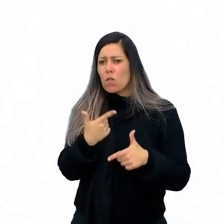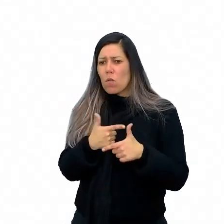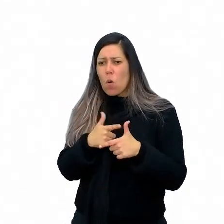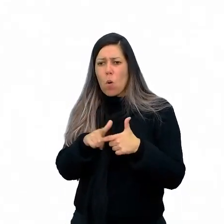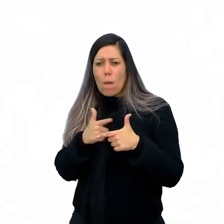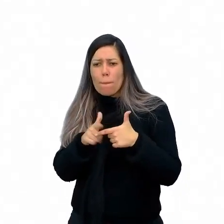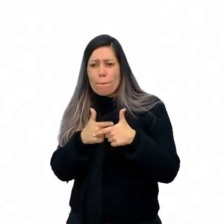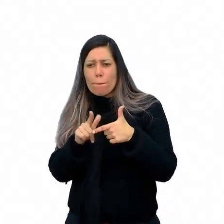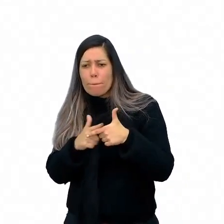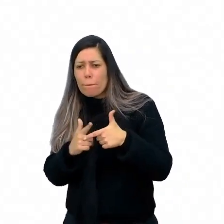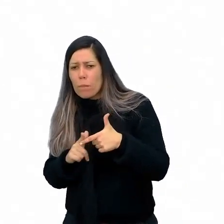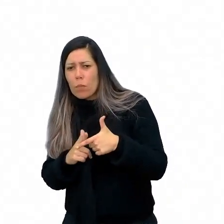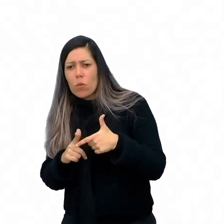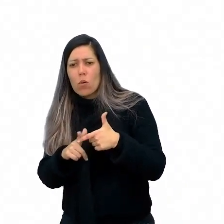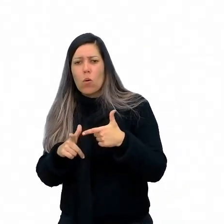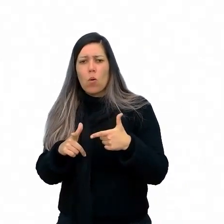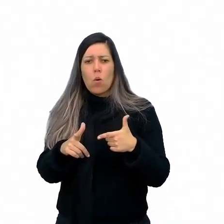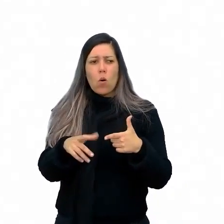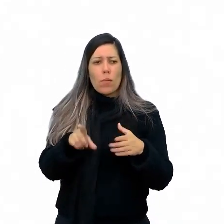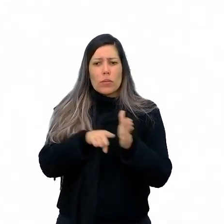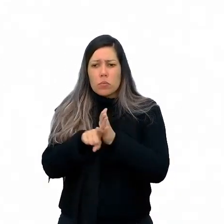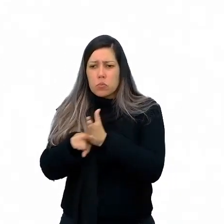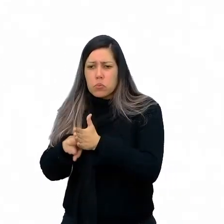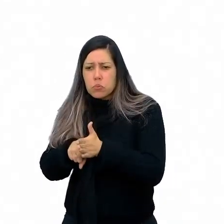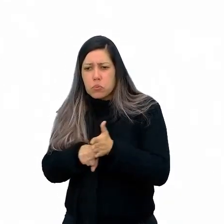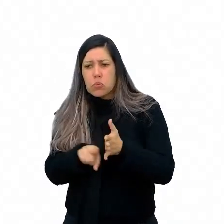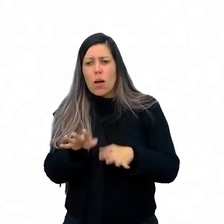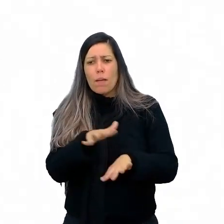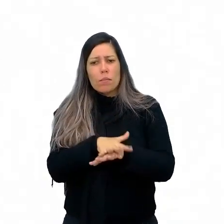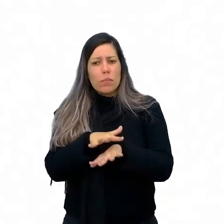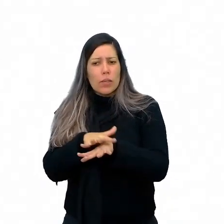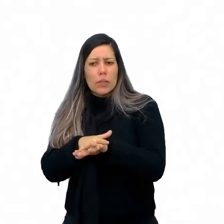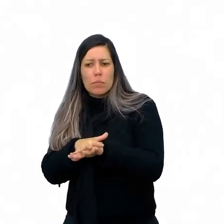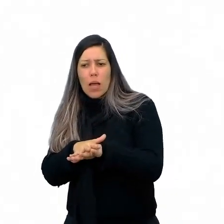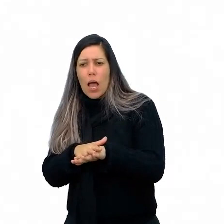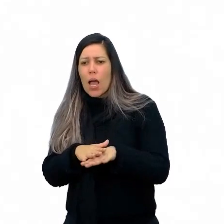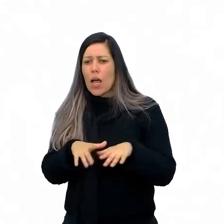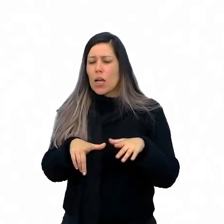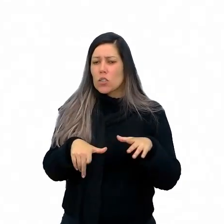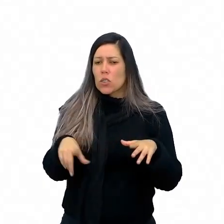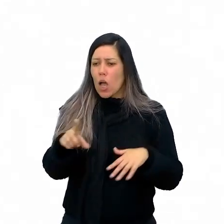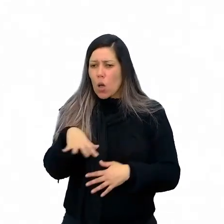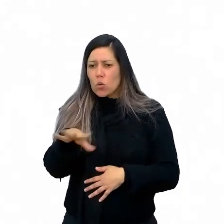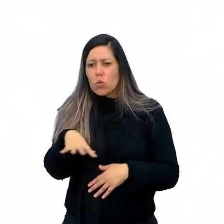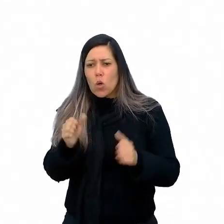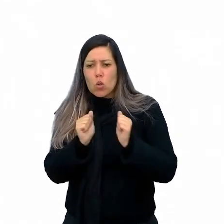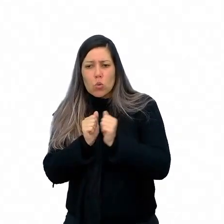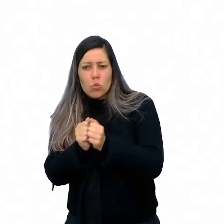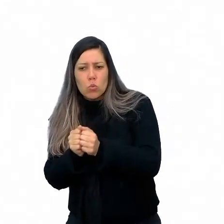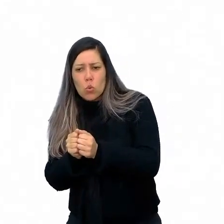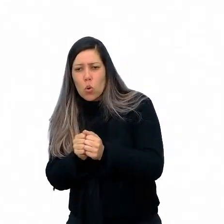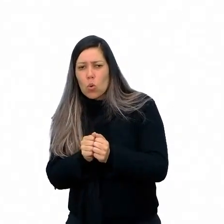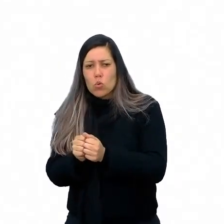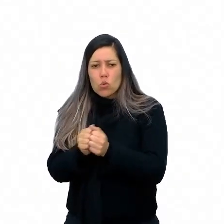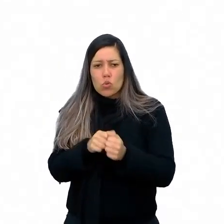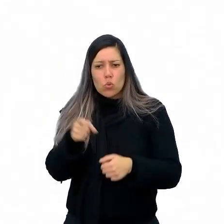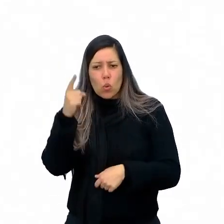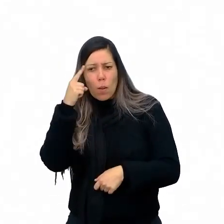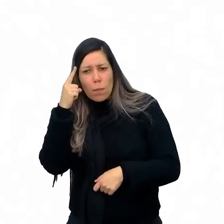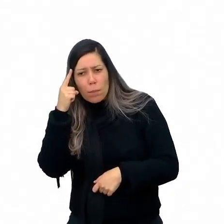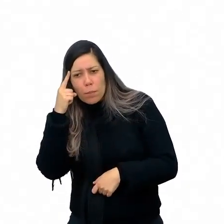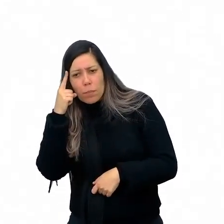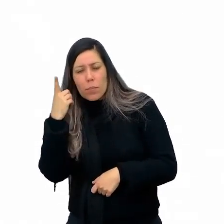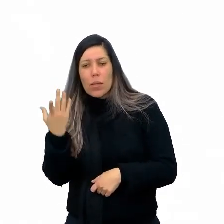vou utilizar investigação matemática, vamos trabalhar com fluxograma e o pensamento computacional, vou trabalhar com uma